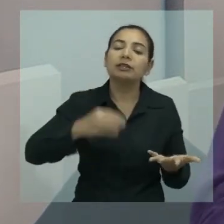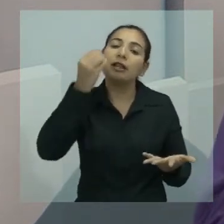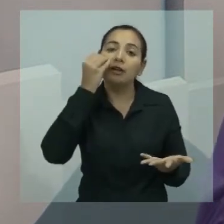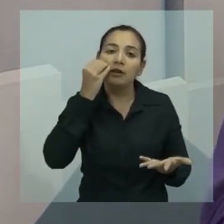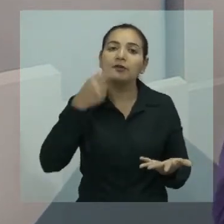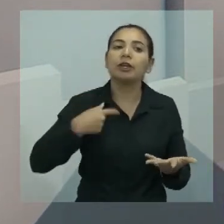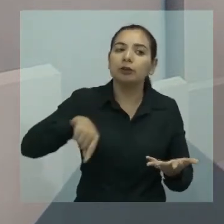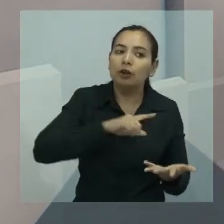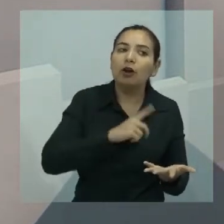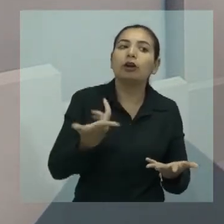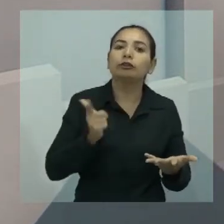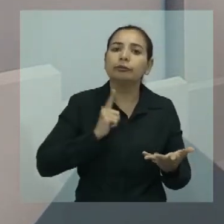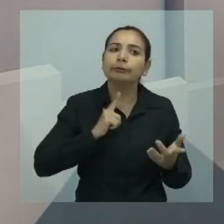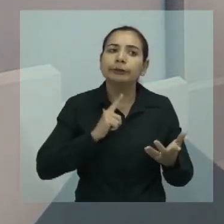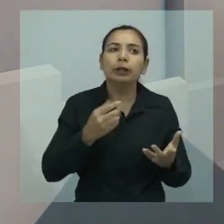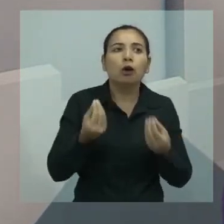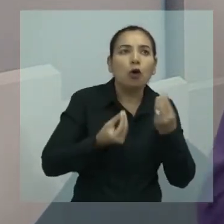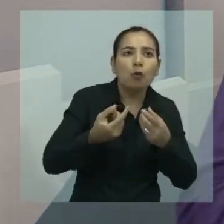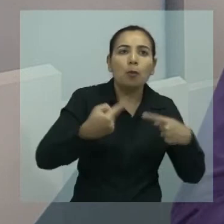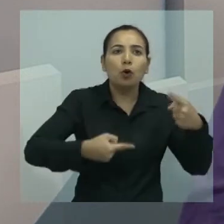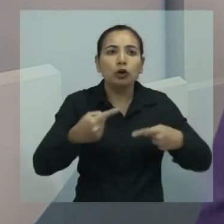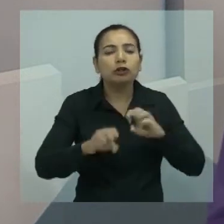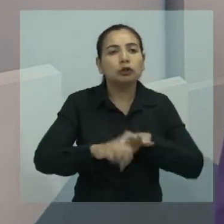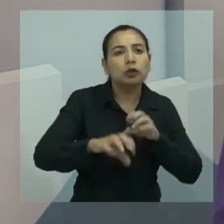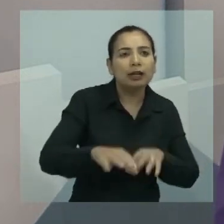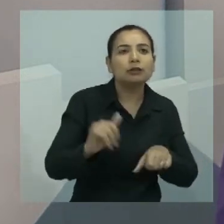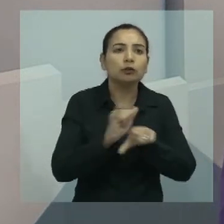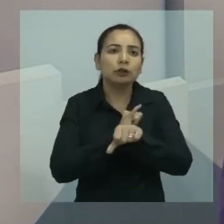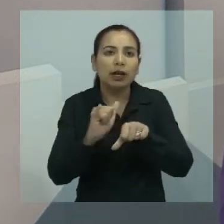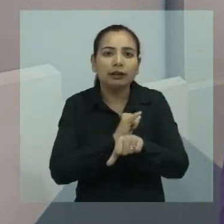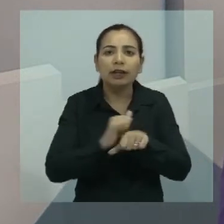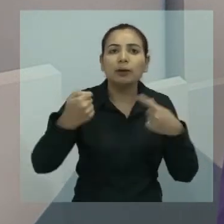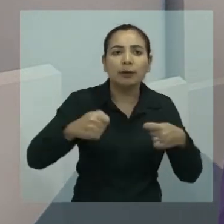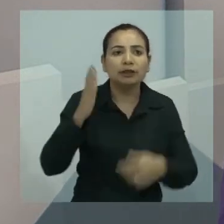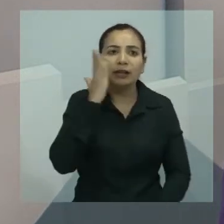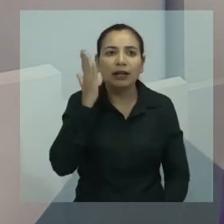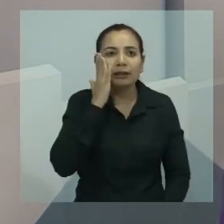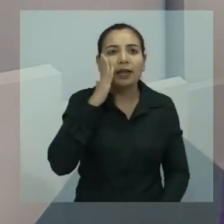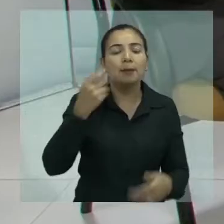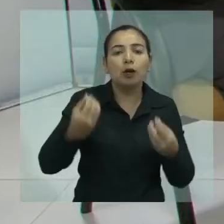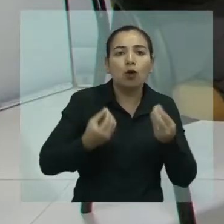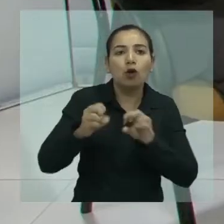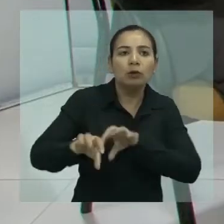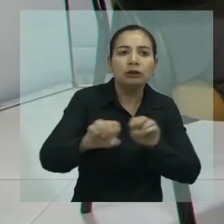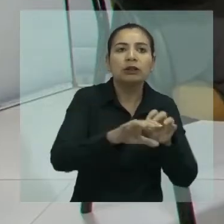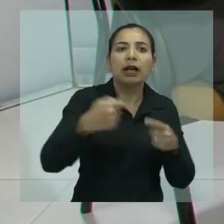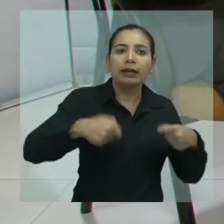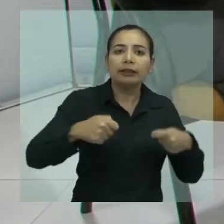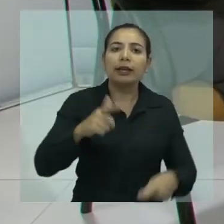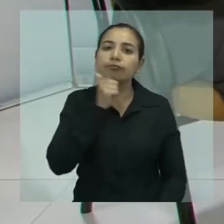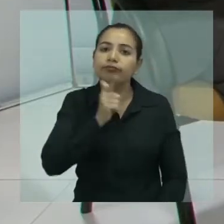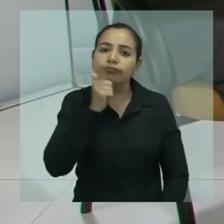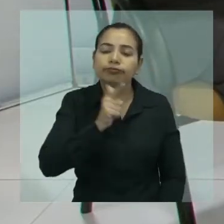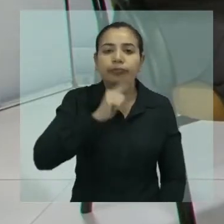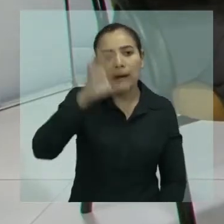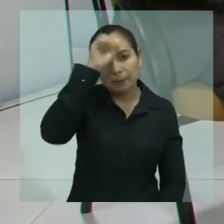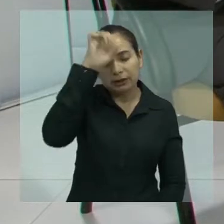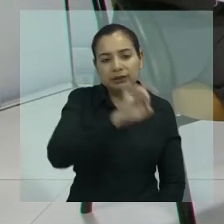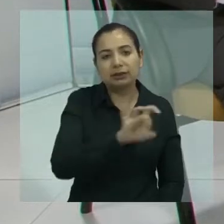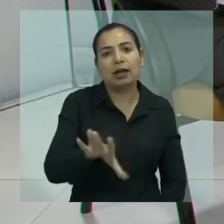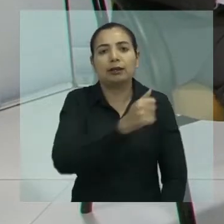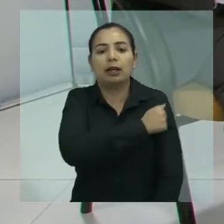E isso não acontece nessa proximidade em nenhum outro estado. Então, de alguma forma, a gente vem combatendo com uma política educacional séria